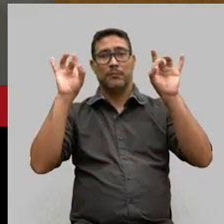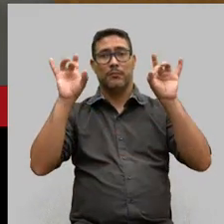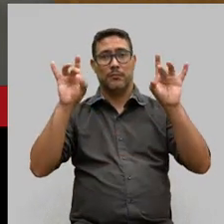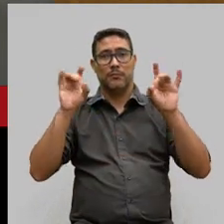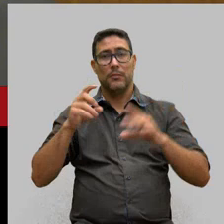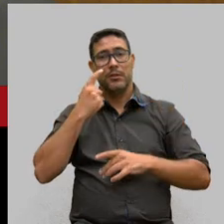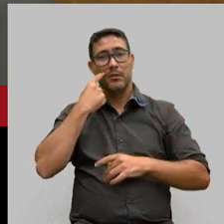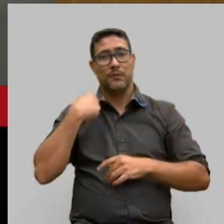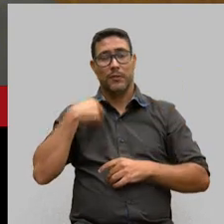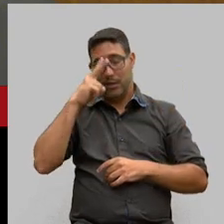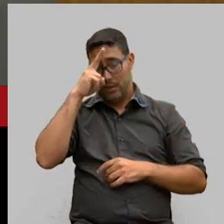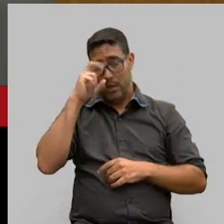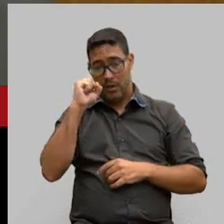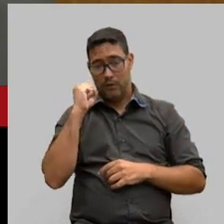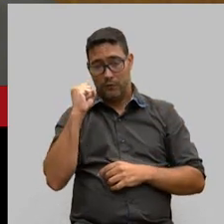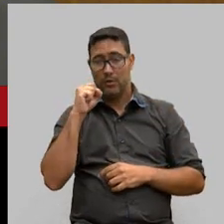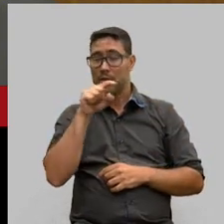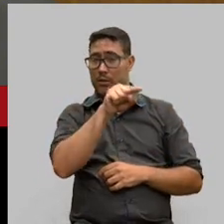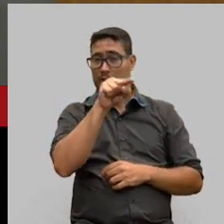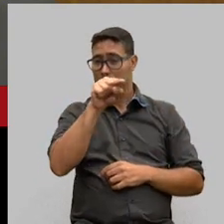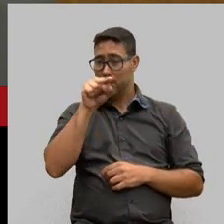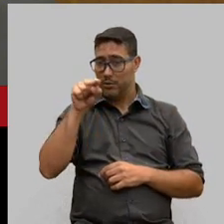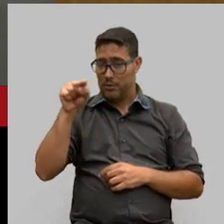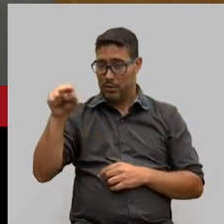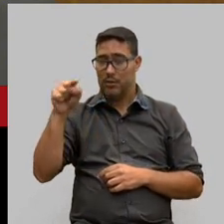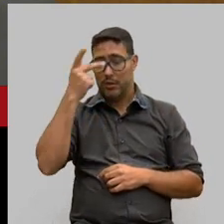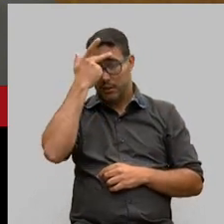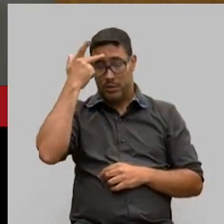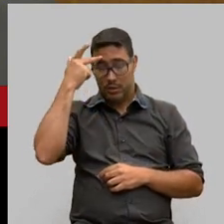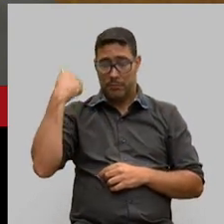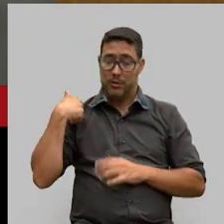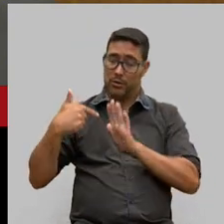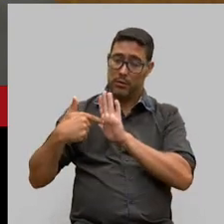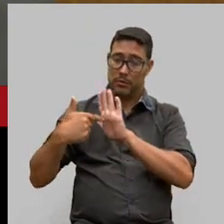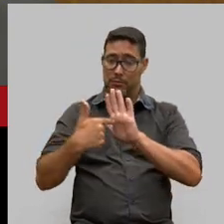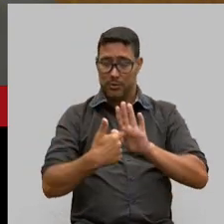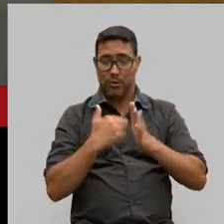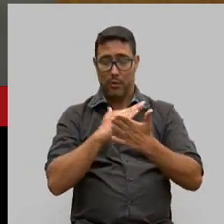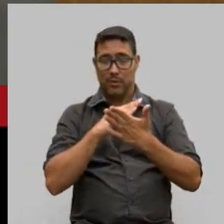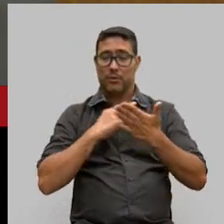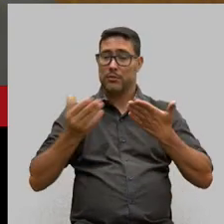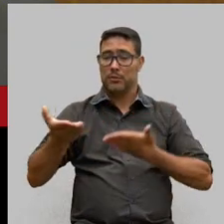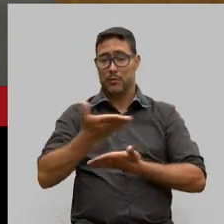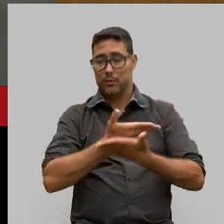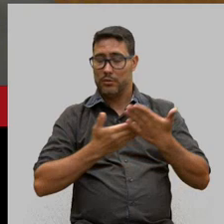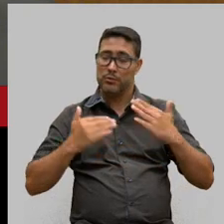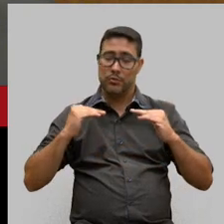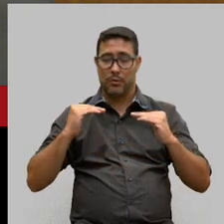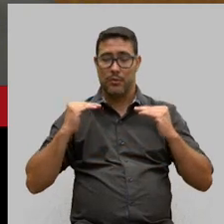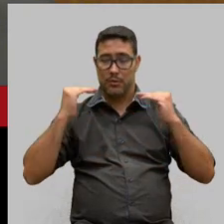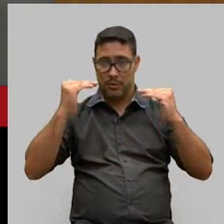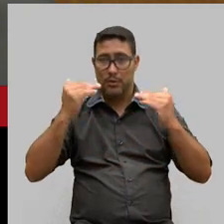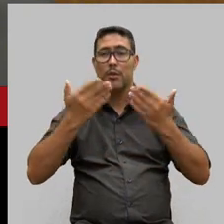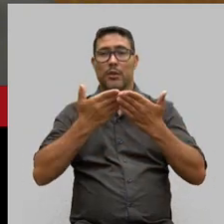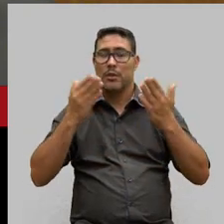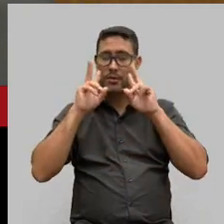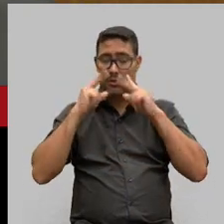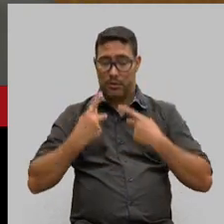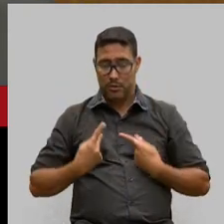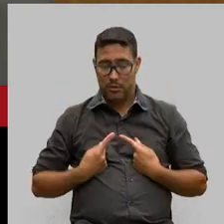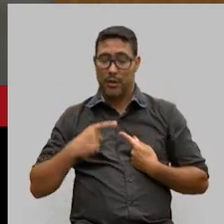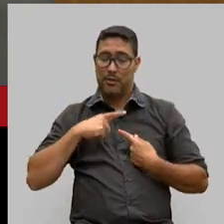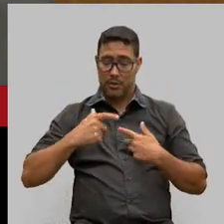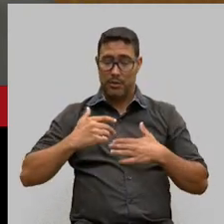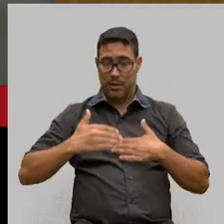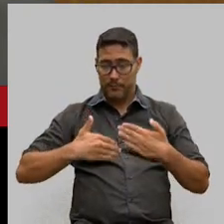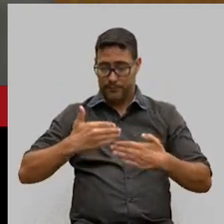força que cada testemunho cada apresentação enriquece mais e a gente e reconhece que estamos no caminho